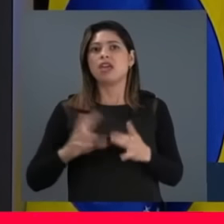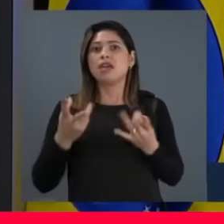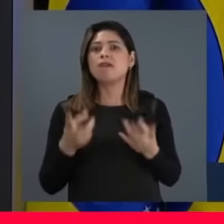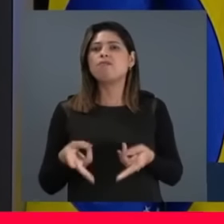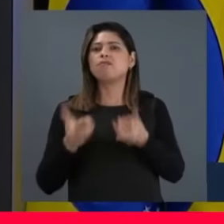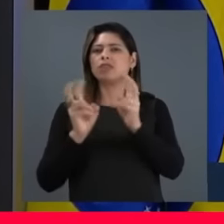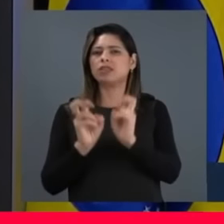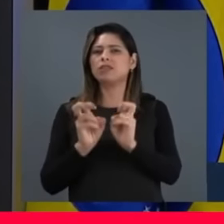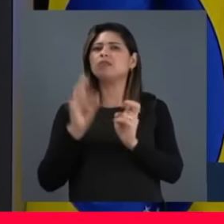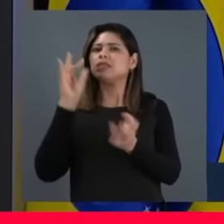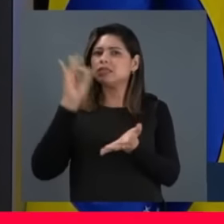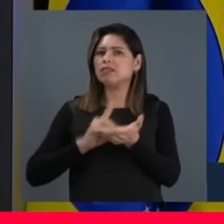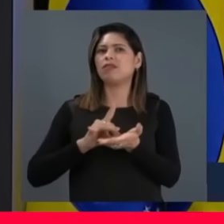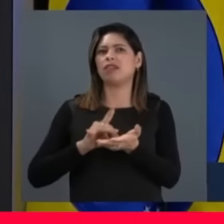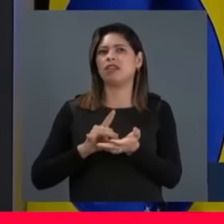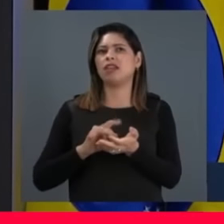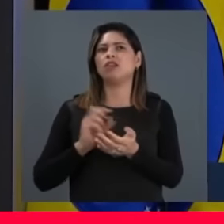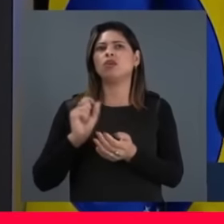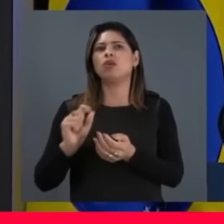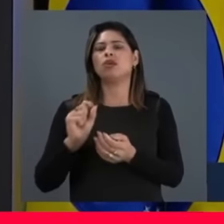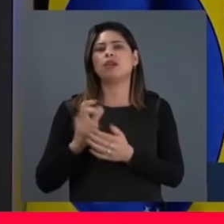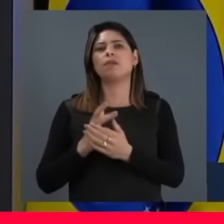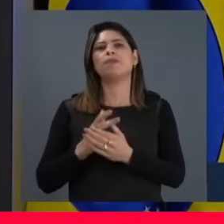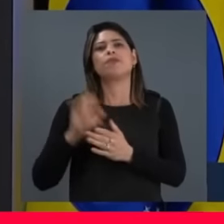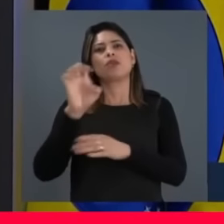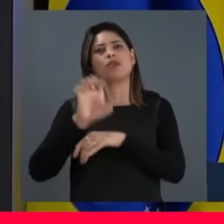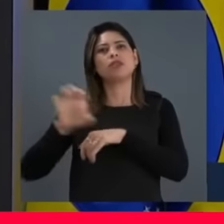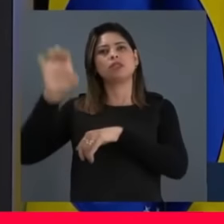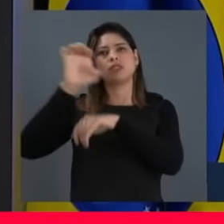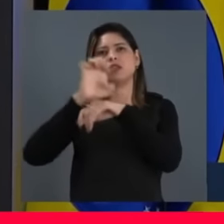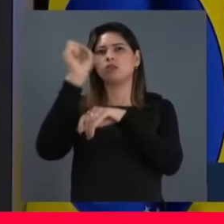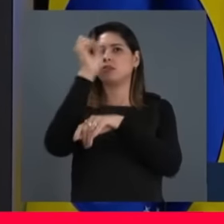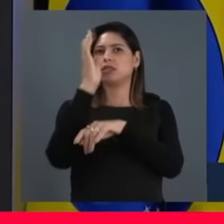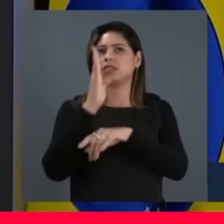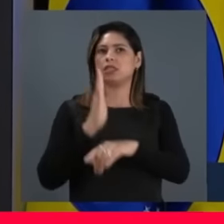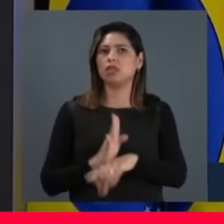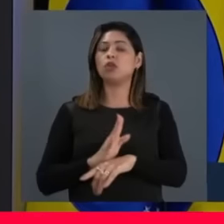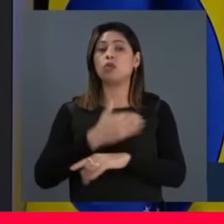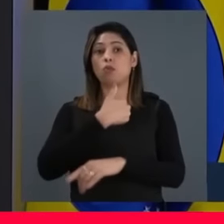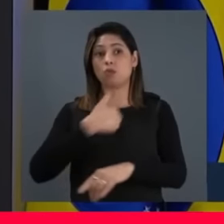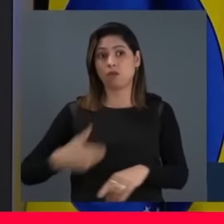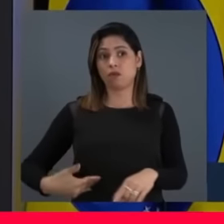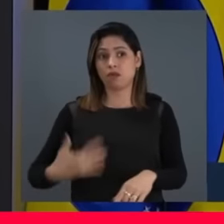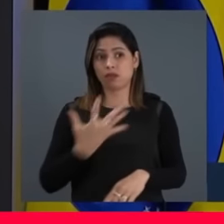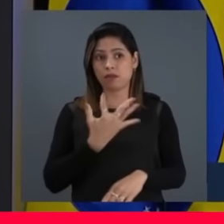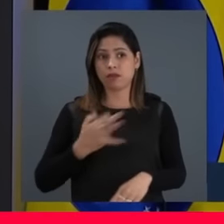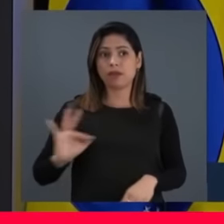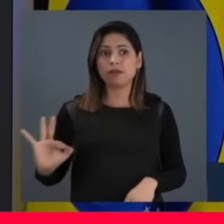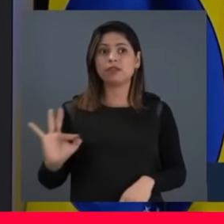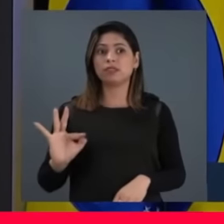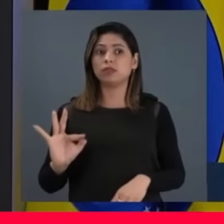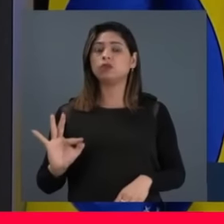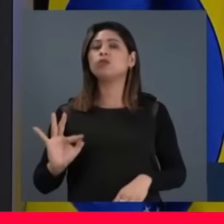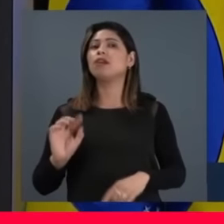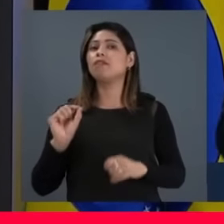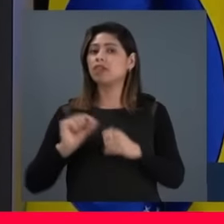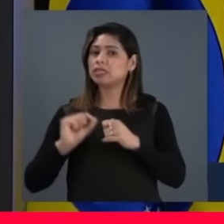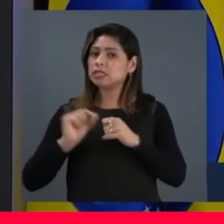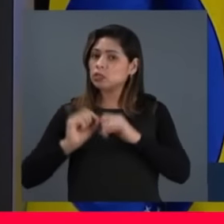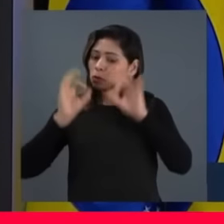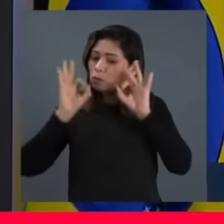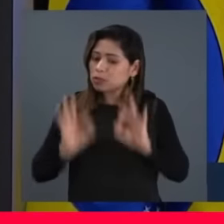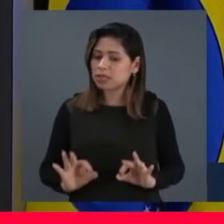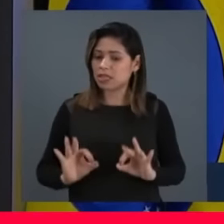estado brasileiro se o governo federal está agindo na velocidade certa no